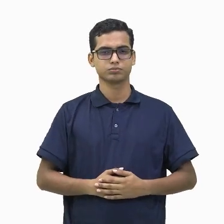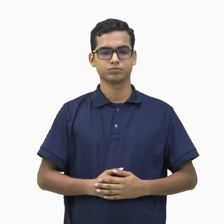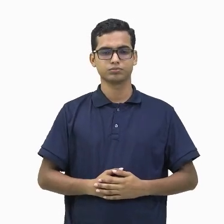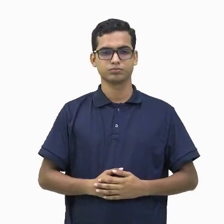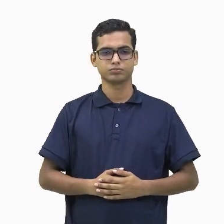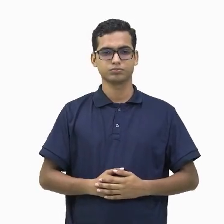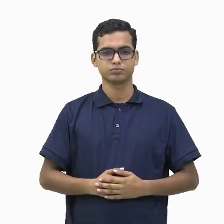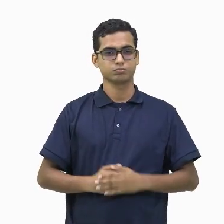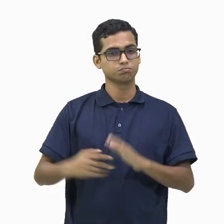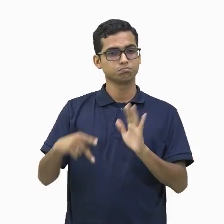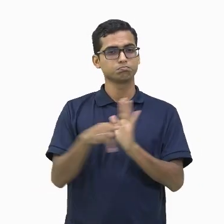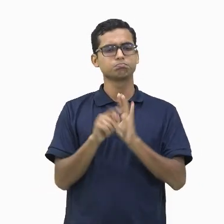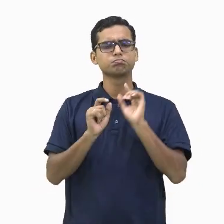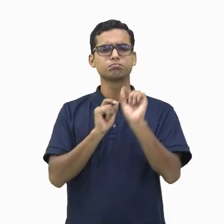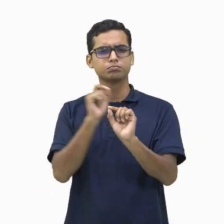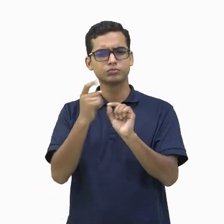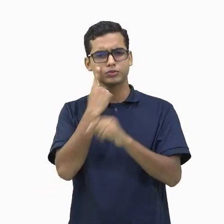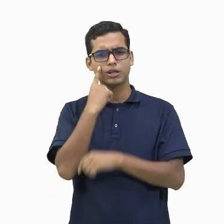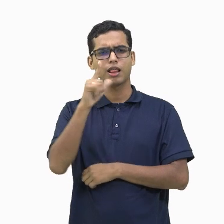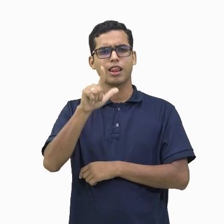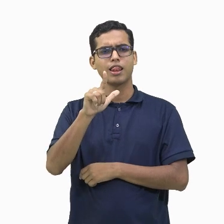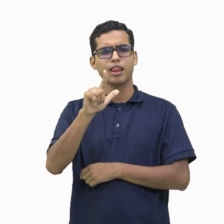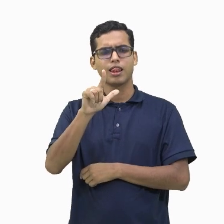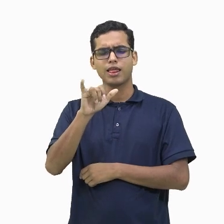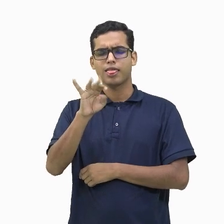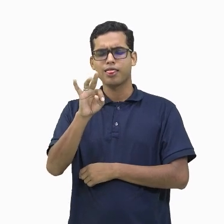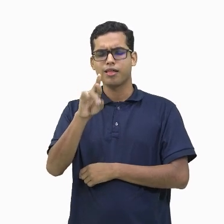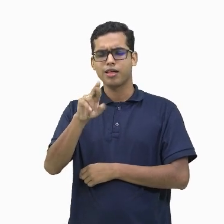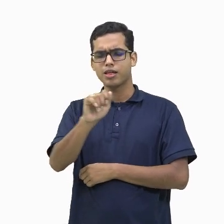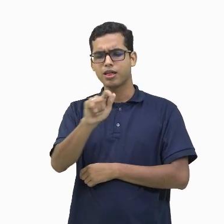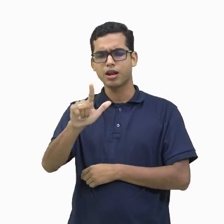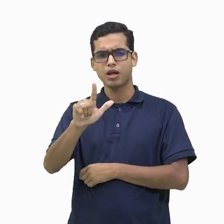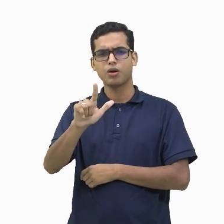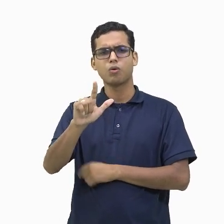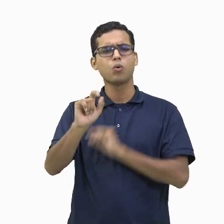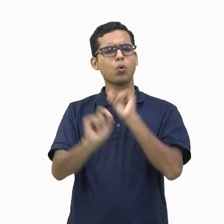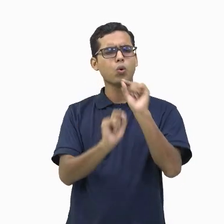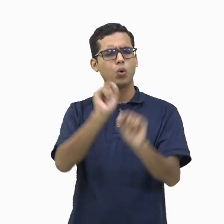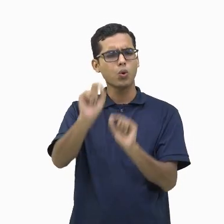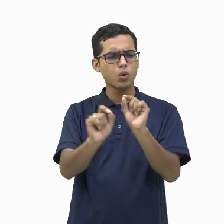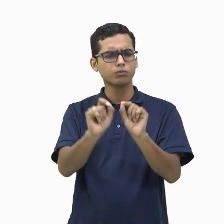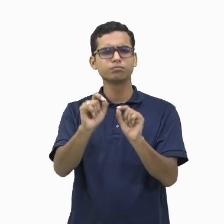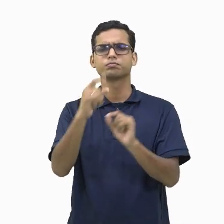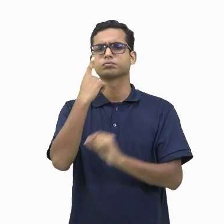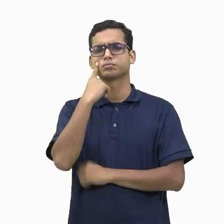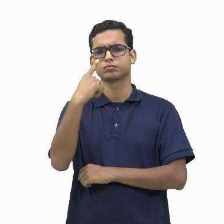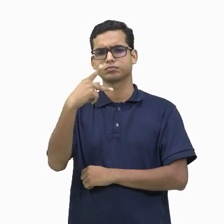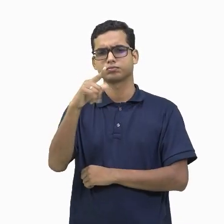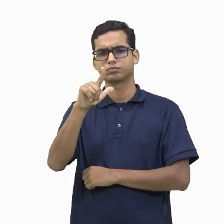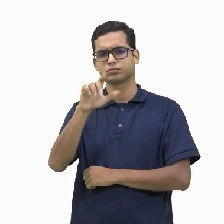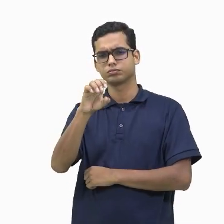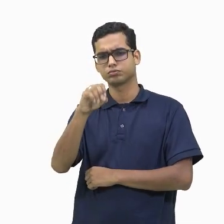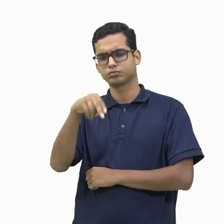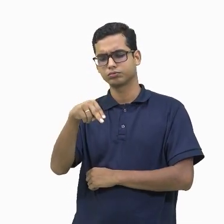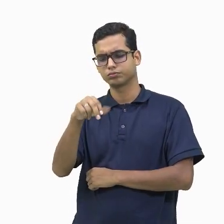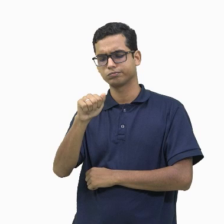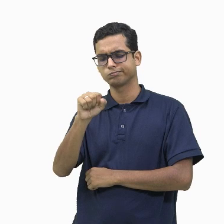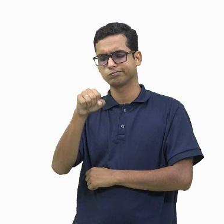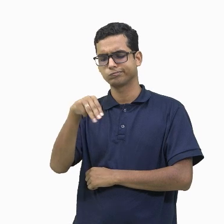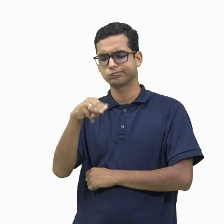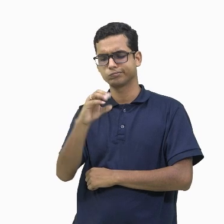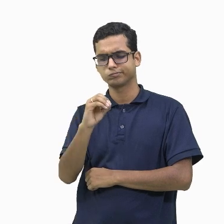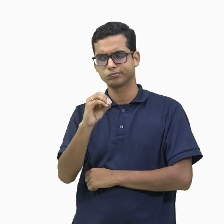porque quando se fala de pleonasmo, existe um outro tipo de pleonasmo que nós chamamos de pleonasmo vicioso. E aí